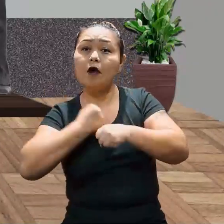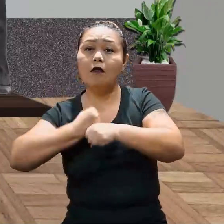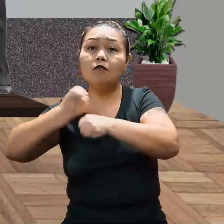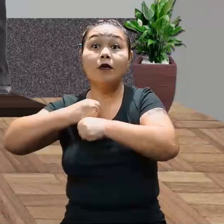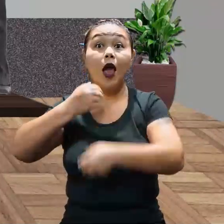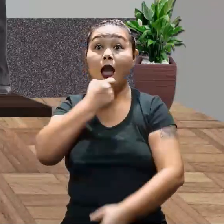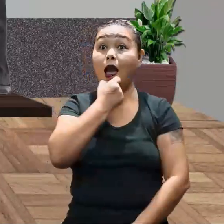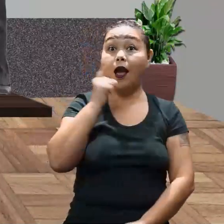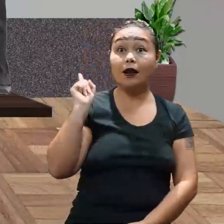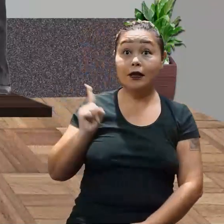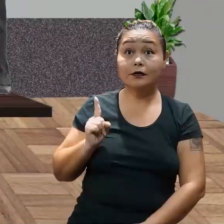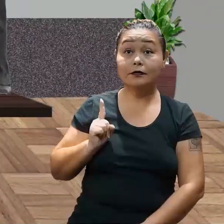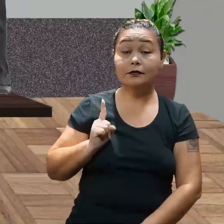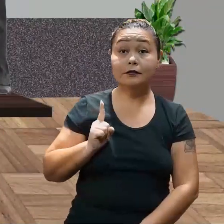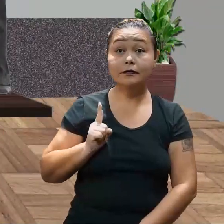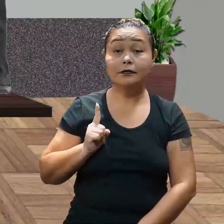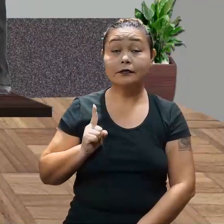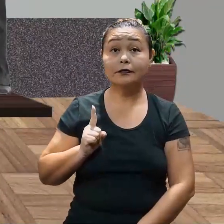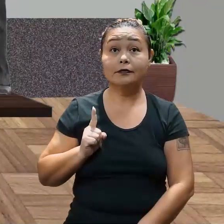pelos ingleses.